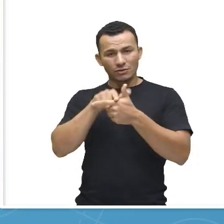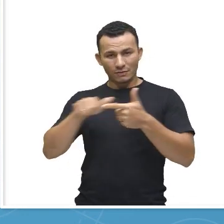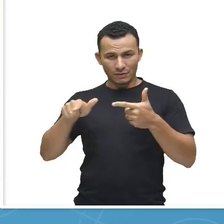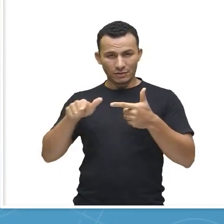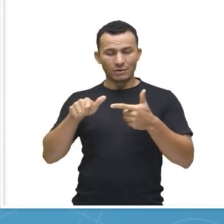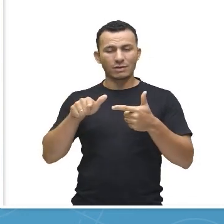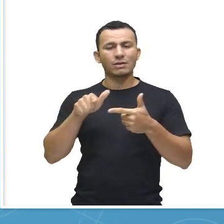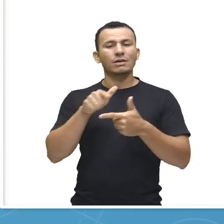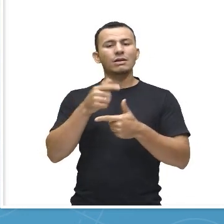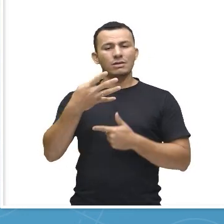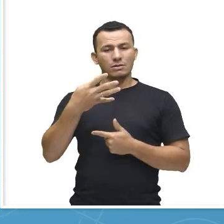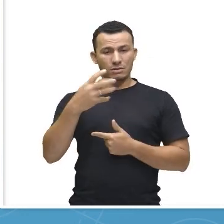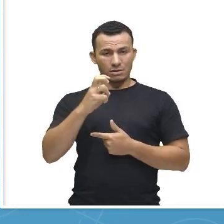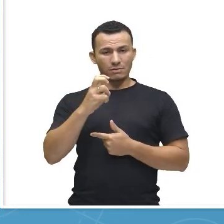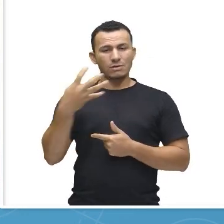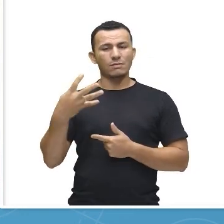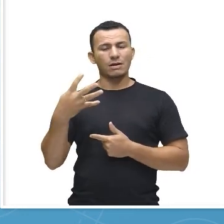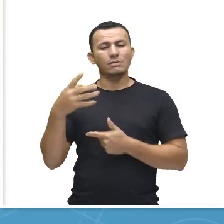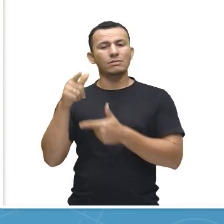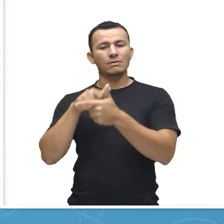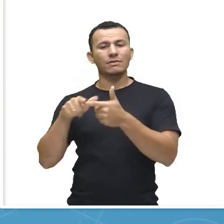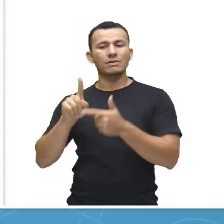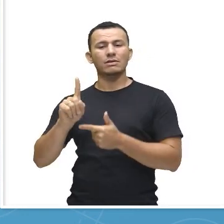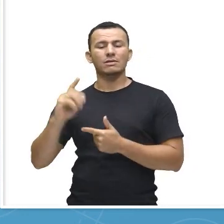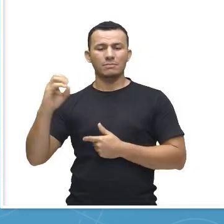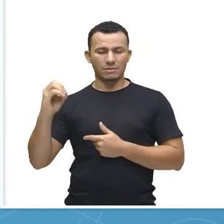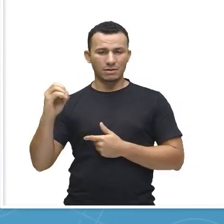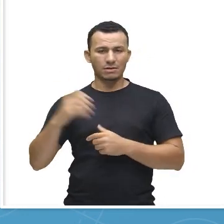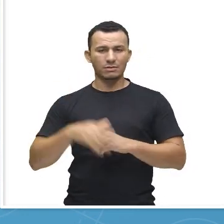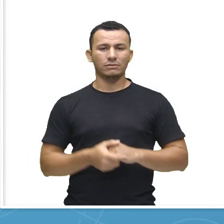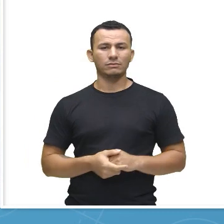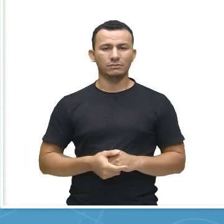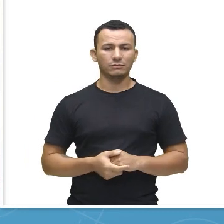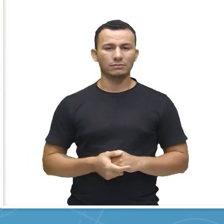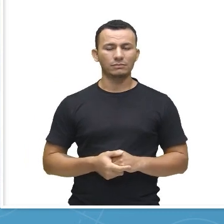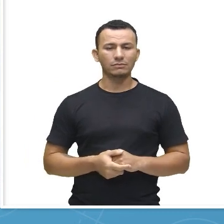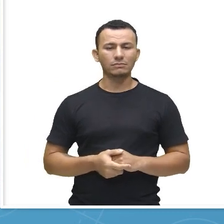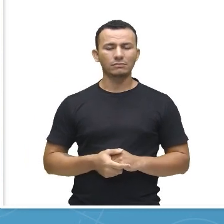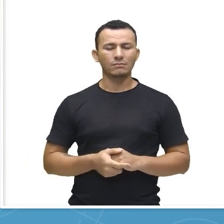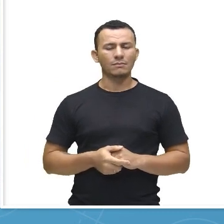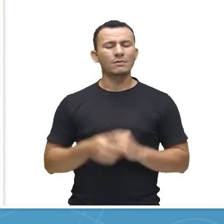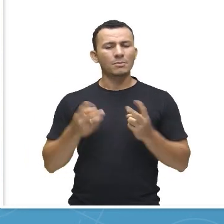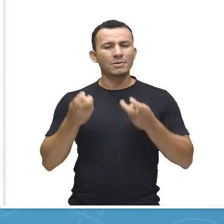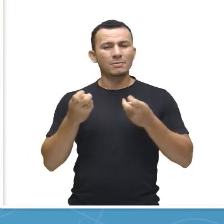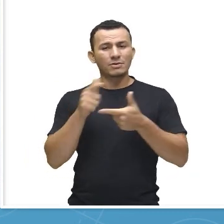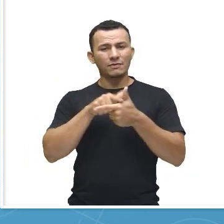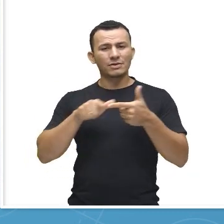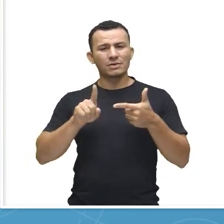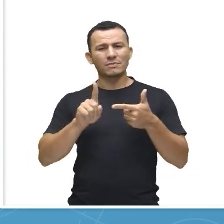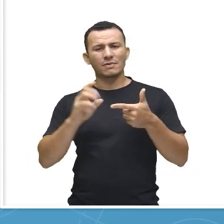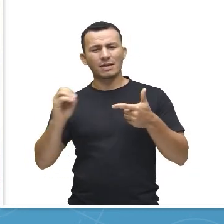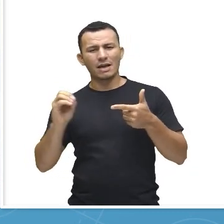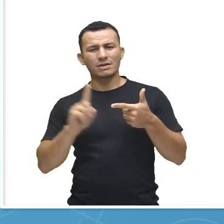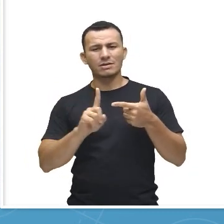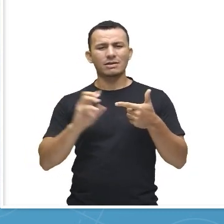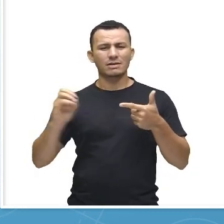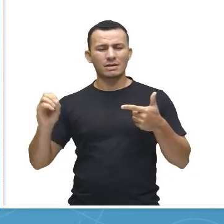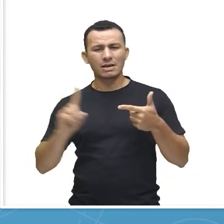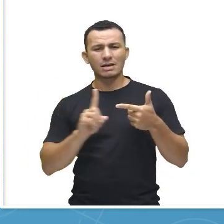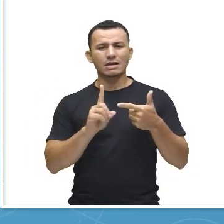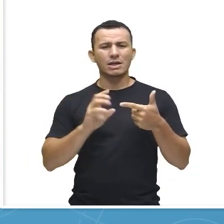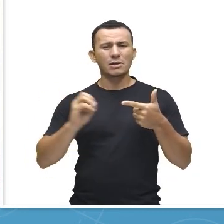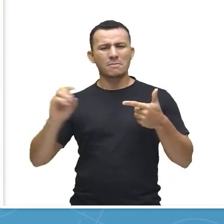por 10. Vejam que a divisão de 10, por 100, por 1.000, basta você deslocar